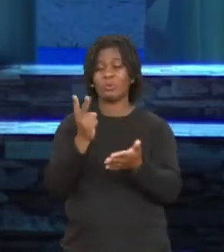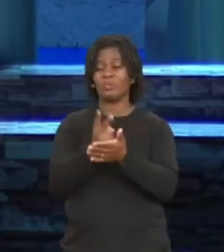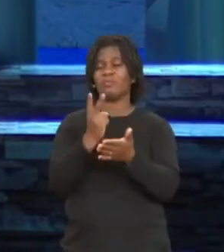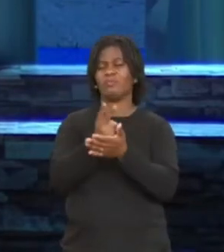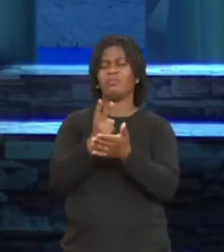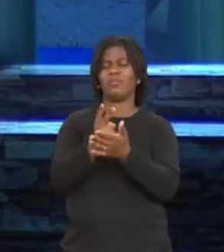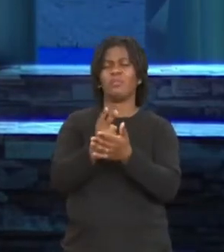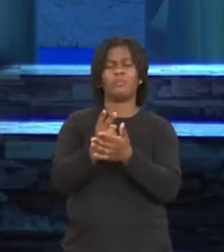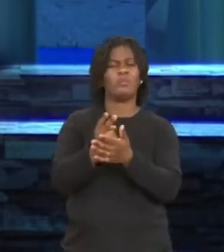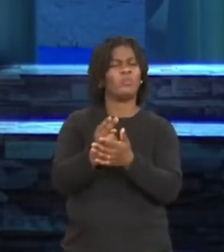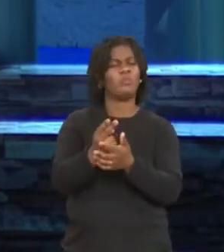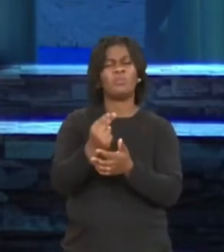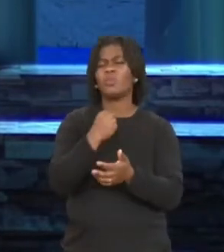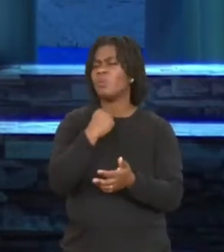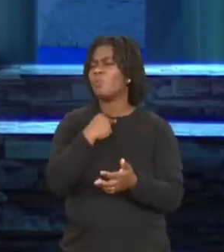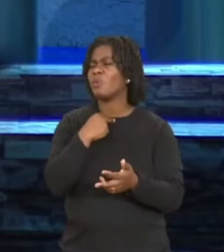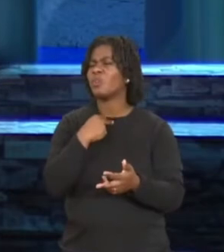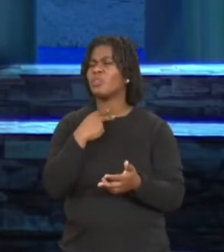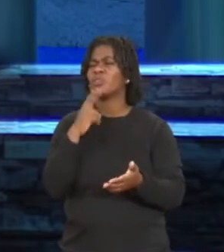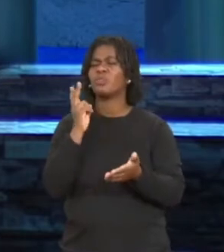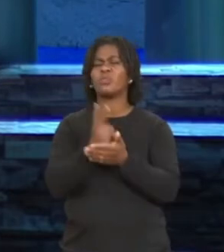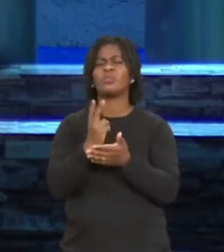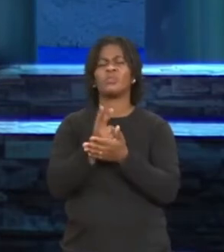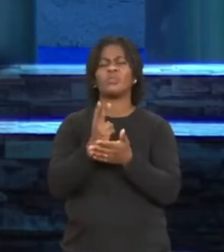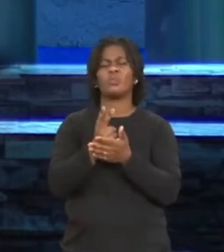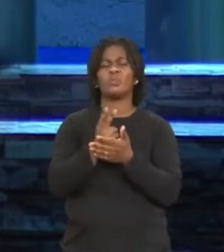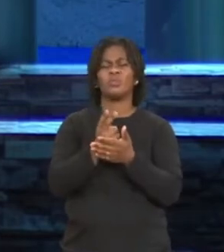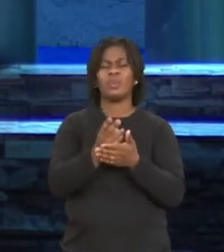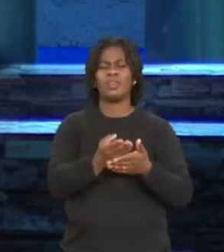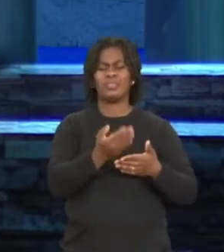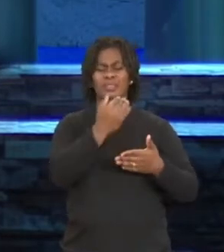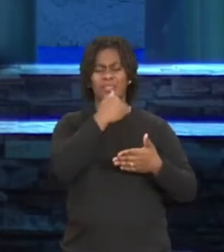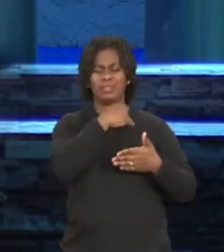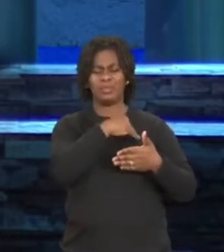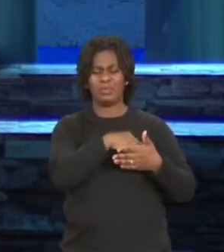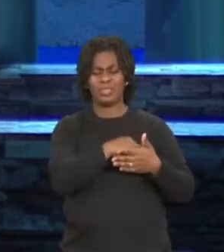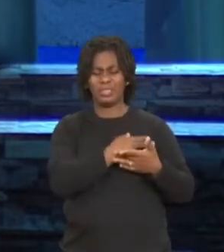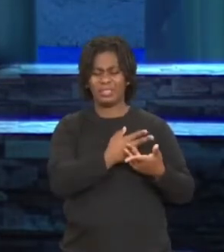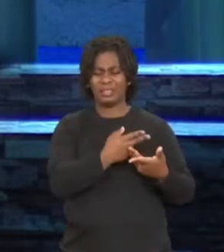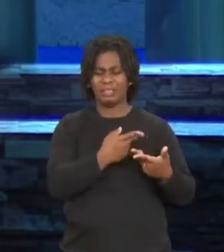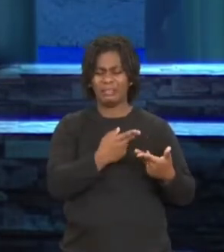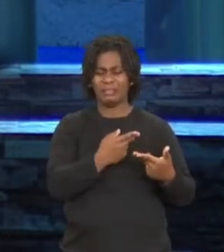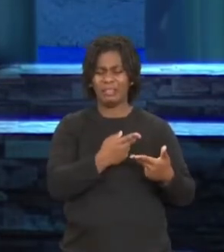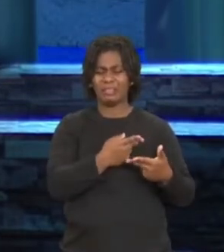Isso não pode continuar dentro de mim. Me salva.